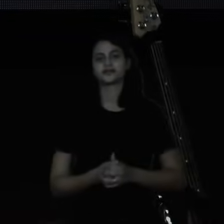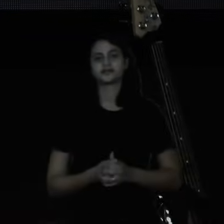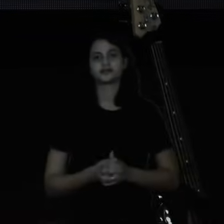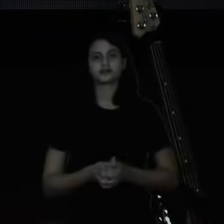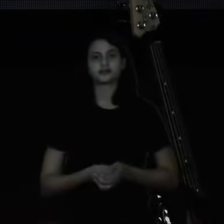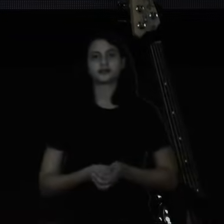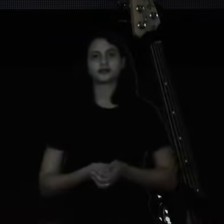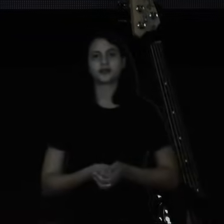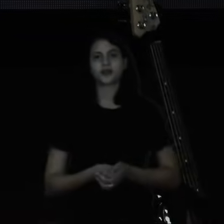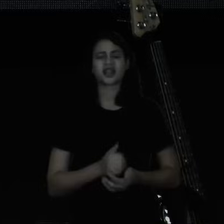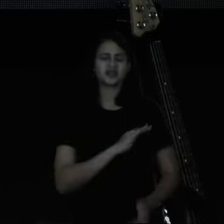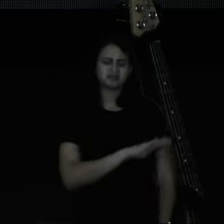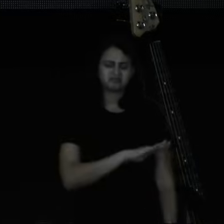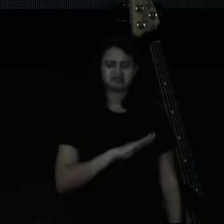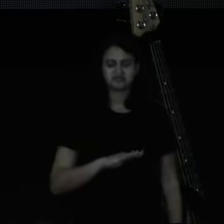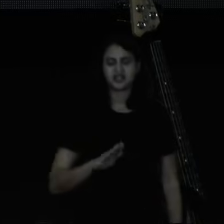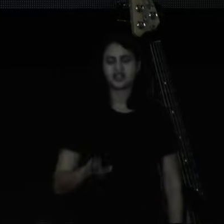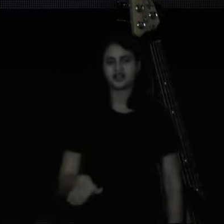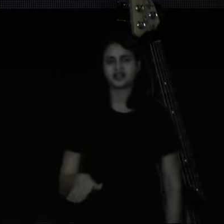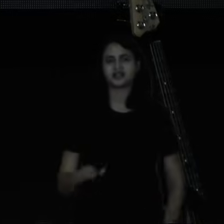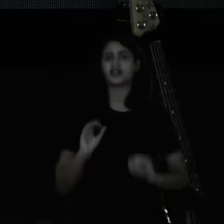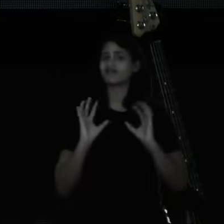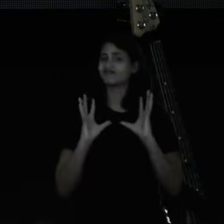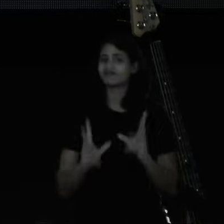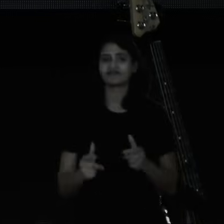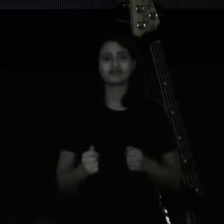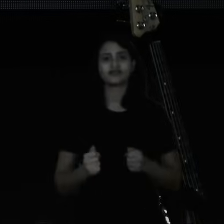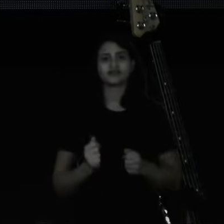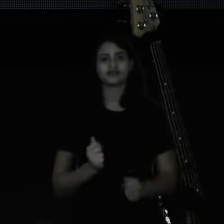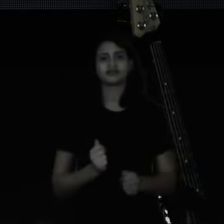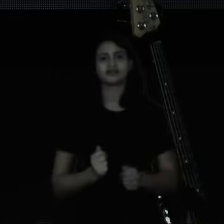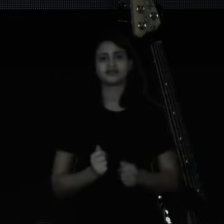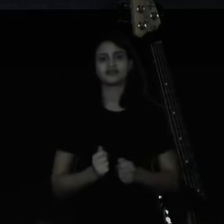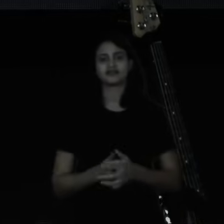Isso para uma criança é tudo.